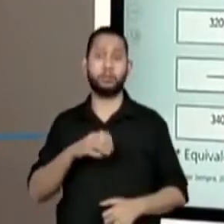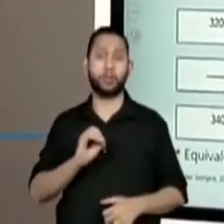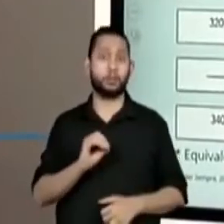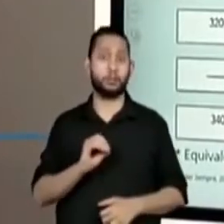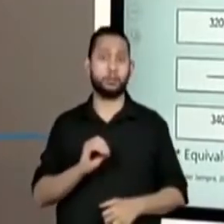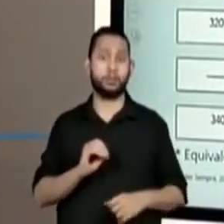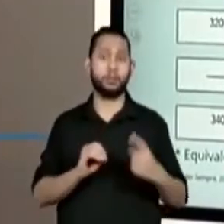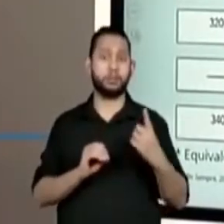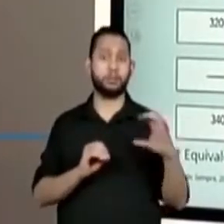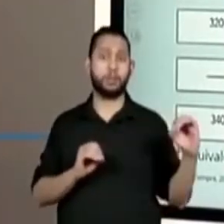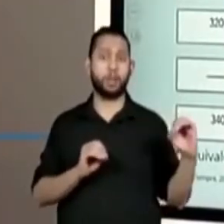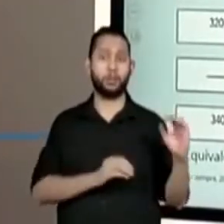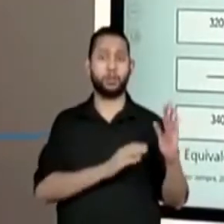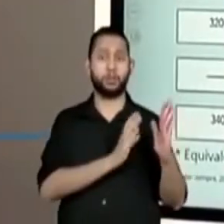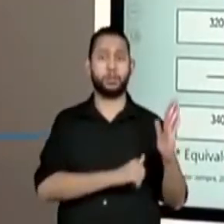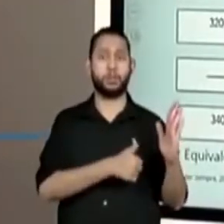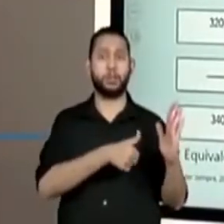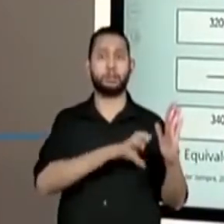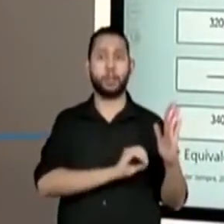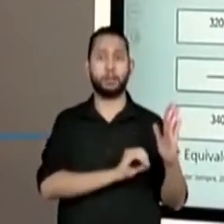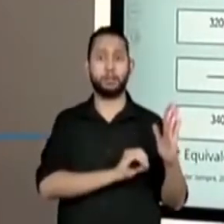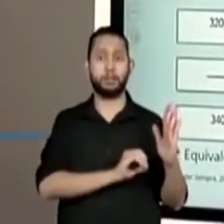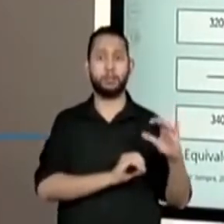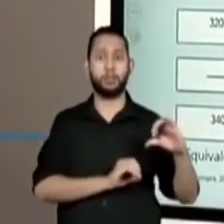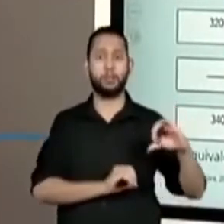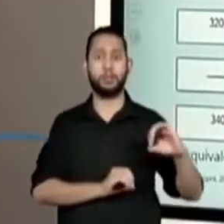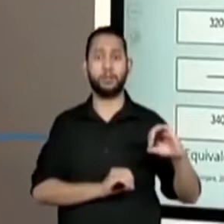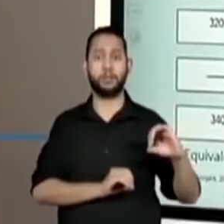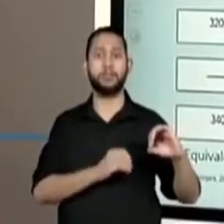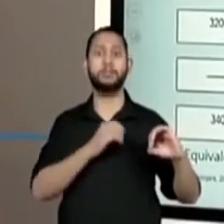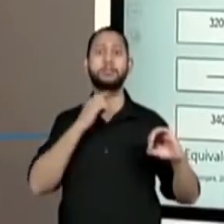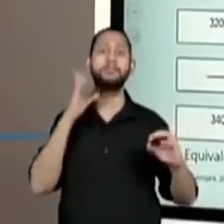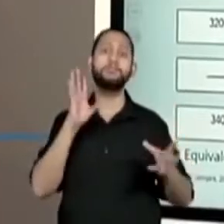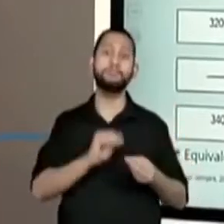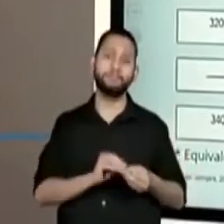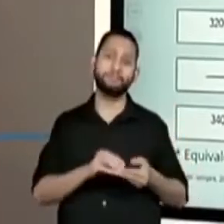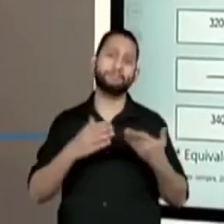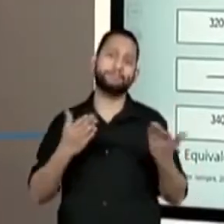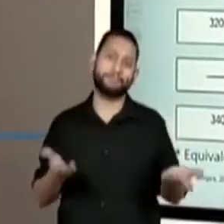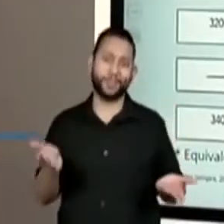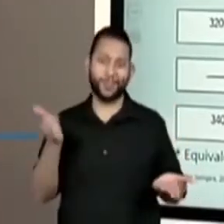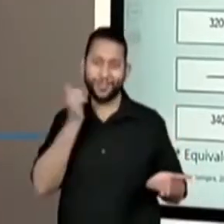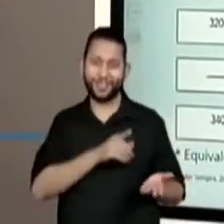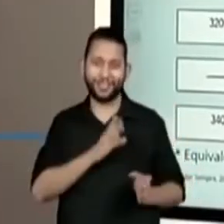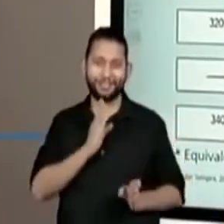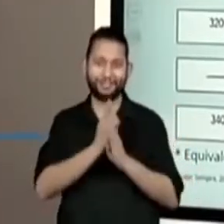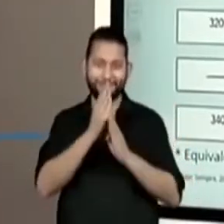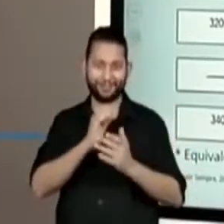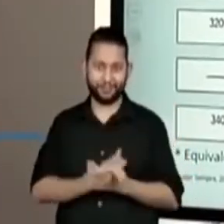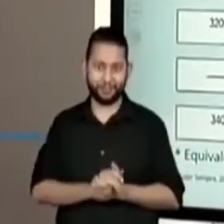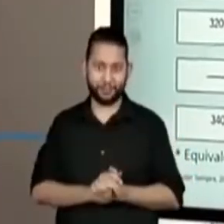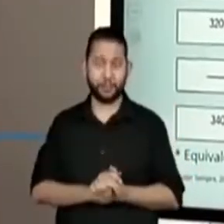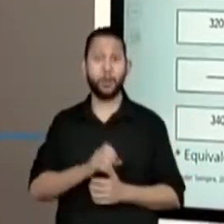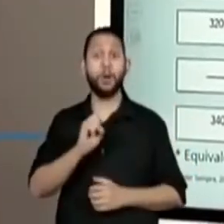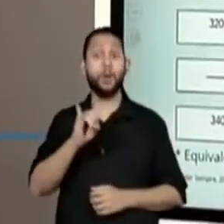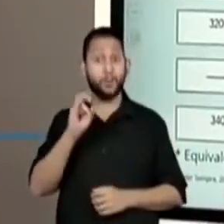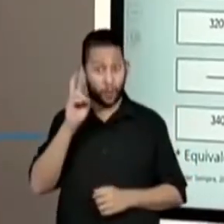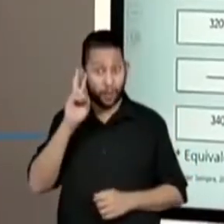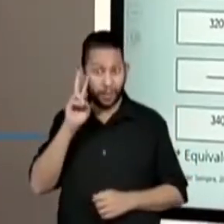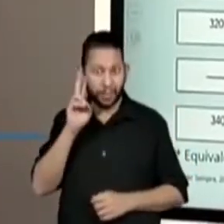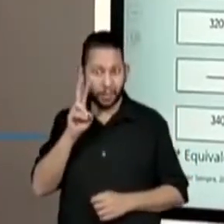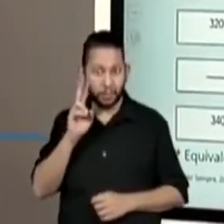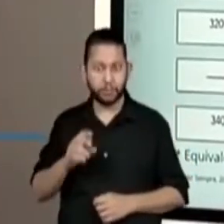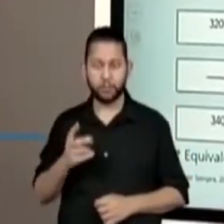10 não é então eu tiro dez desse arredondamento que eu fiz se eu tinha formados em e os em passou 10 unidades